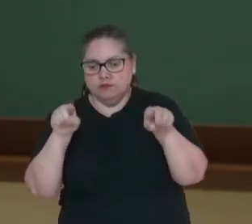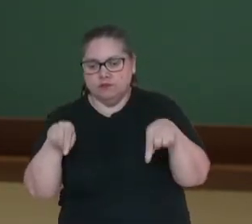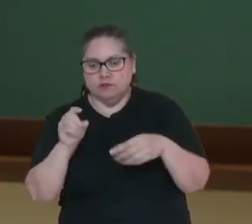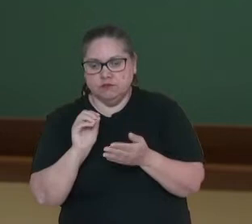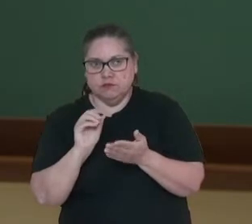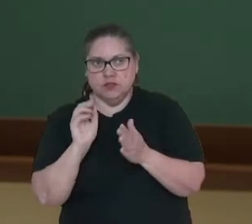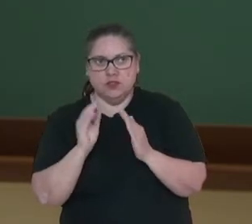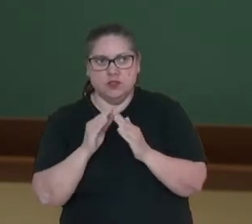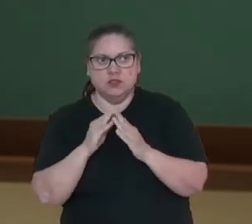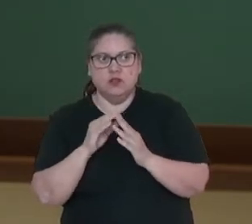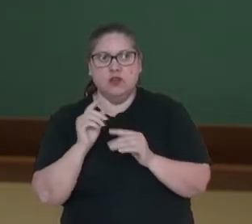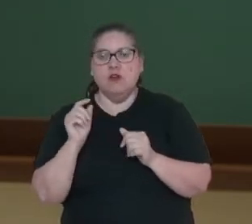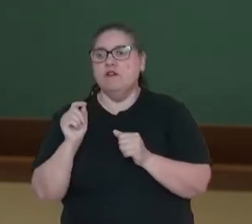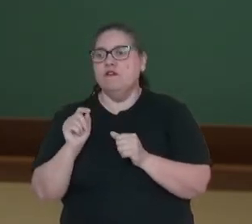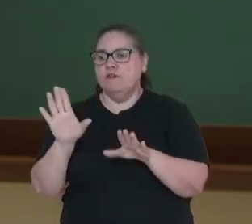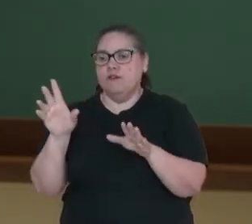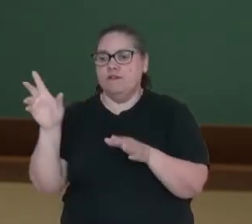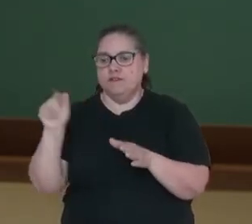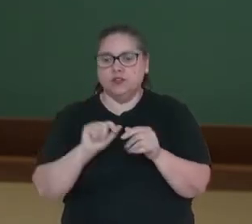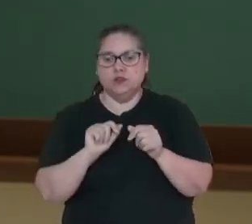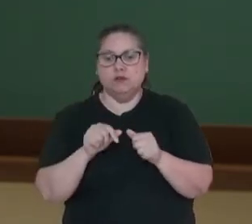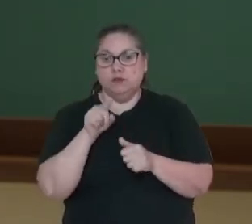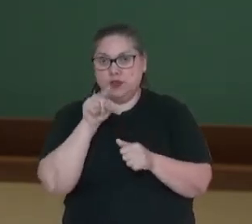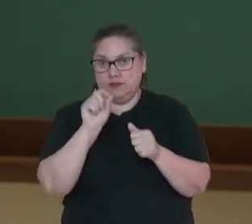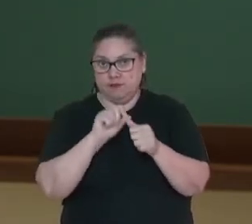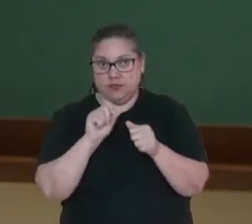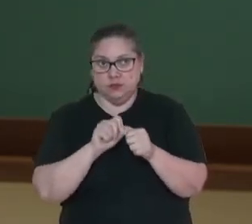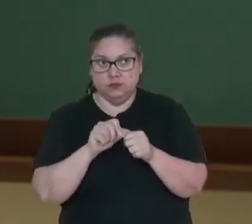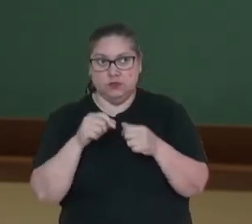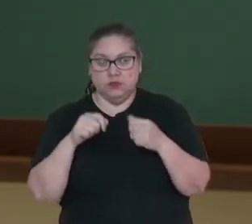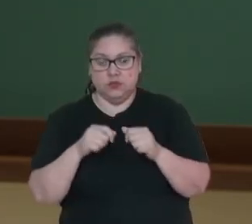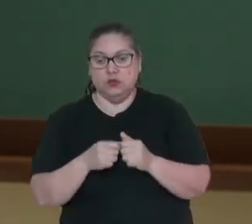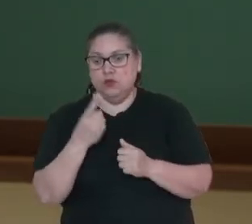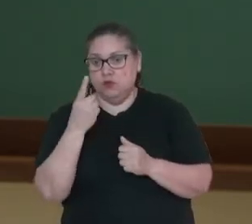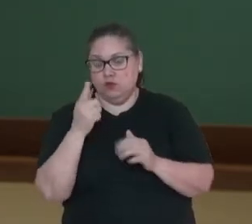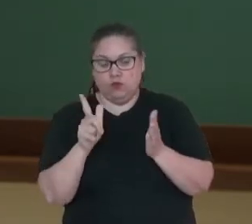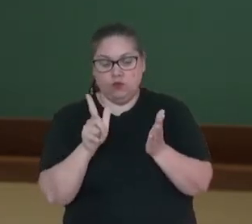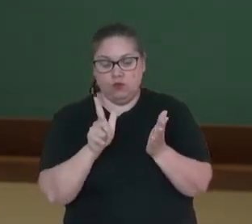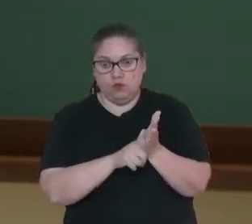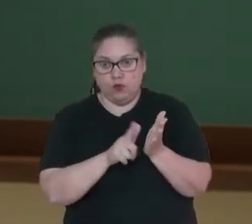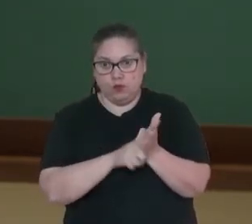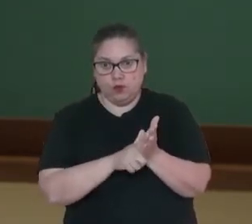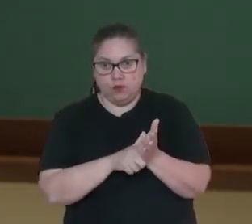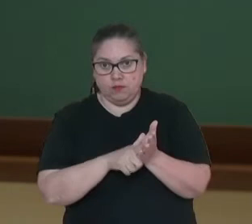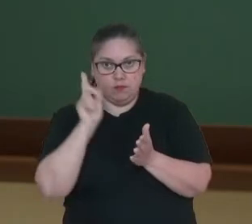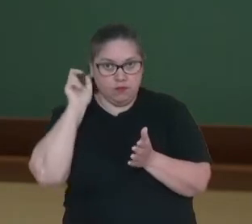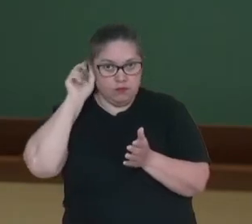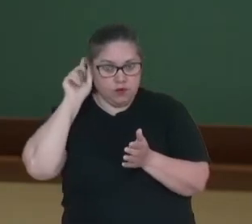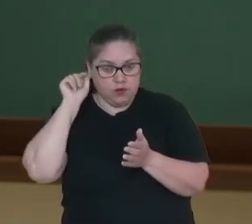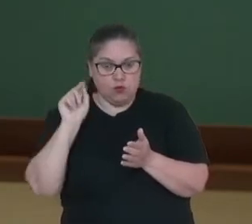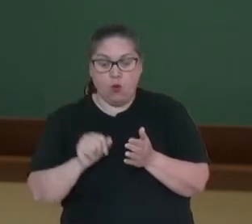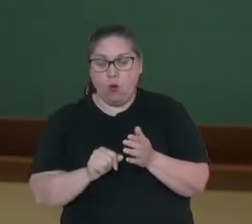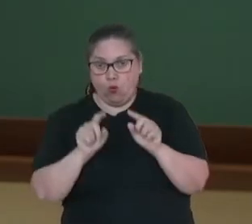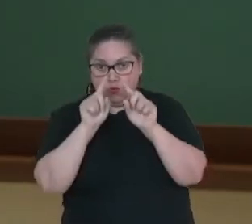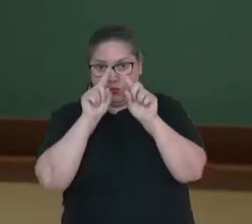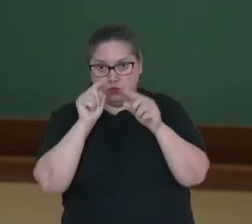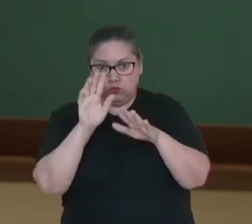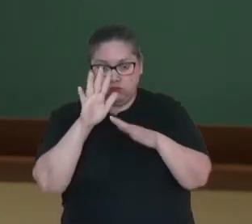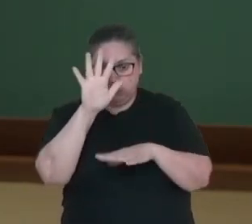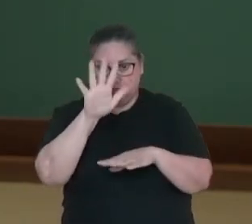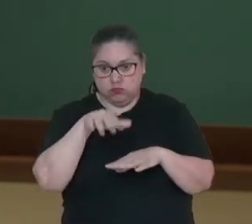tabuleiro. Vamos fazer o tabuleiro. Para fazer o tabuleiro, você vai precisar de folha de papel em branco ou